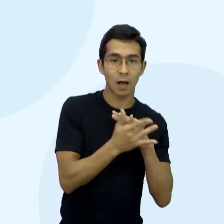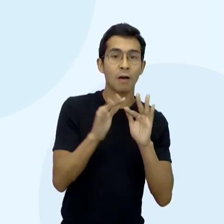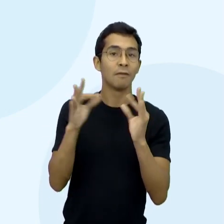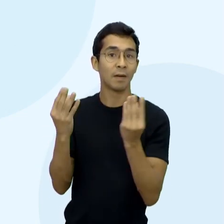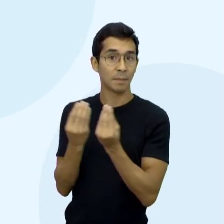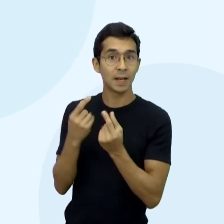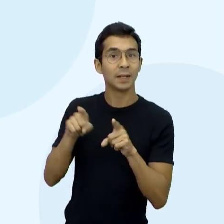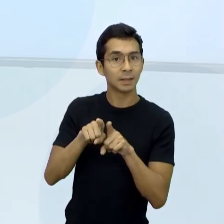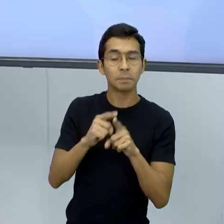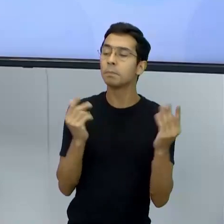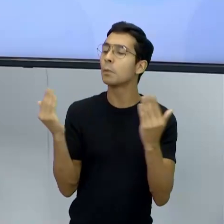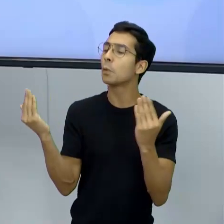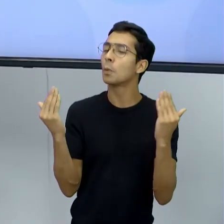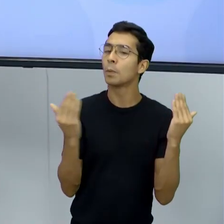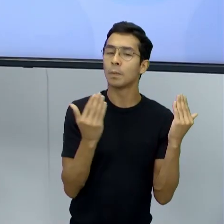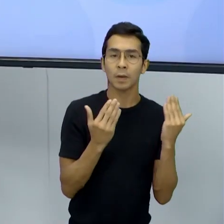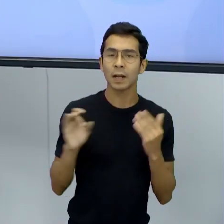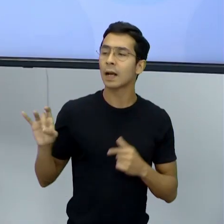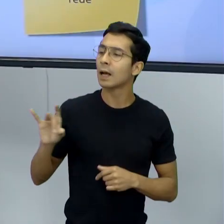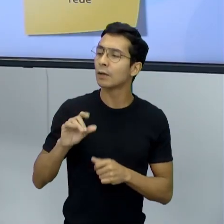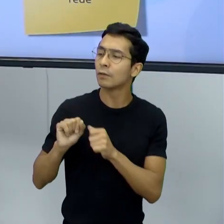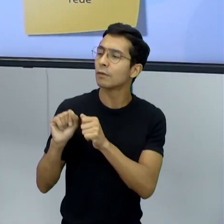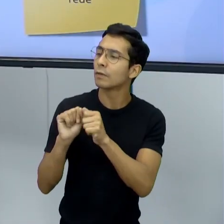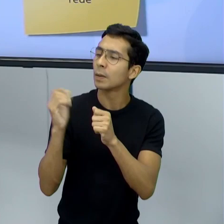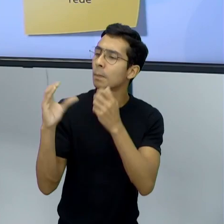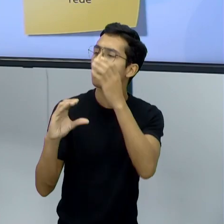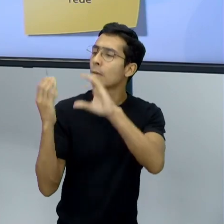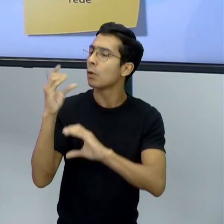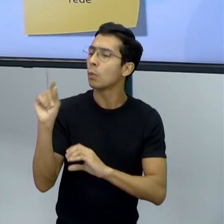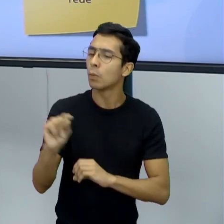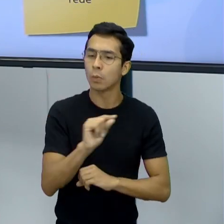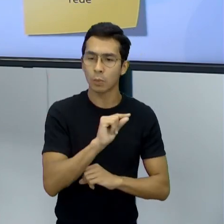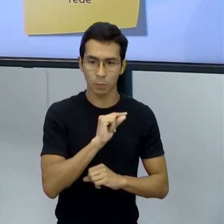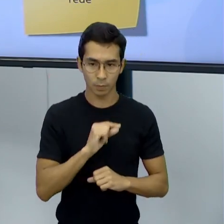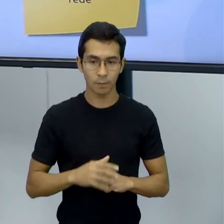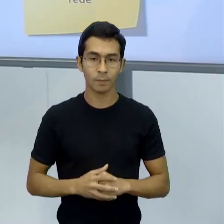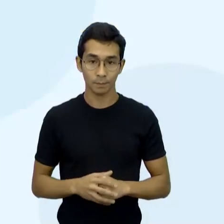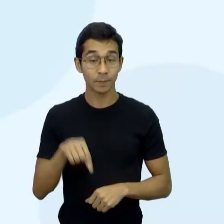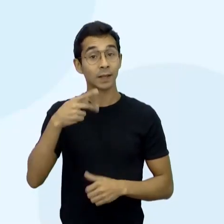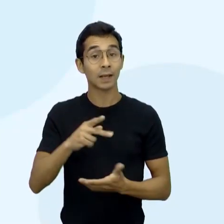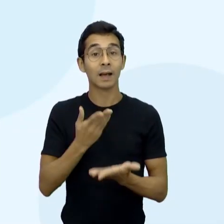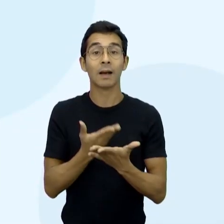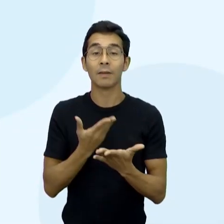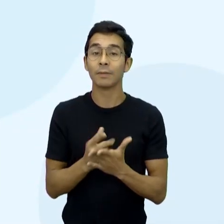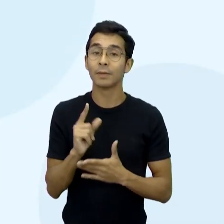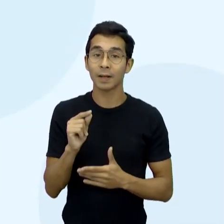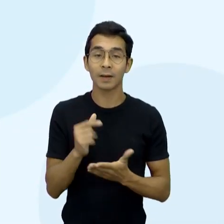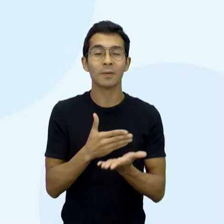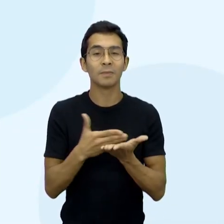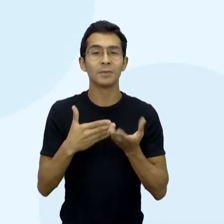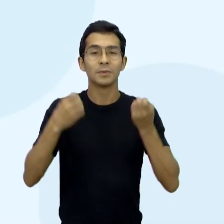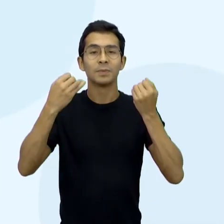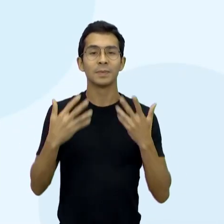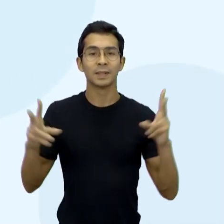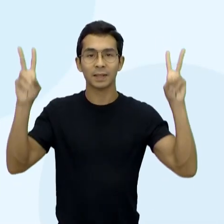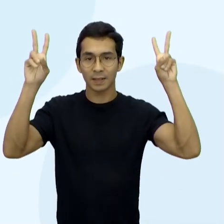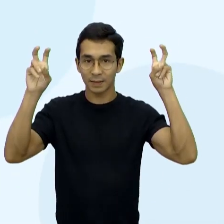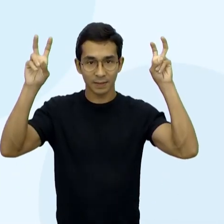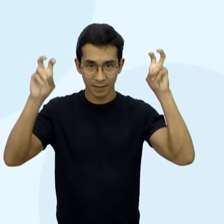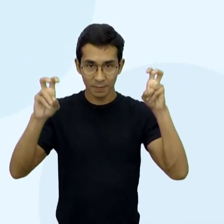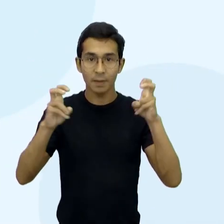familiares, né? Veja o que cada um faz direitinho, veja como é que é, certo? E o que fizemos nessa aula? Nós introduzimos o debate sobre o papel